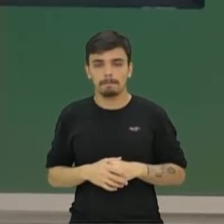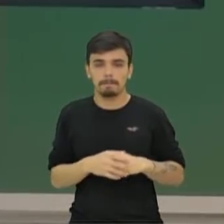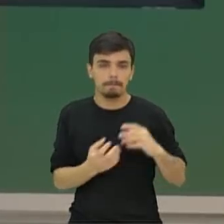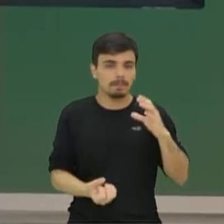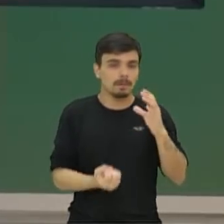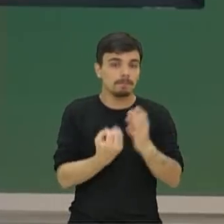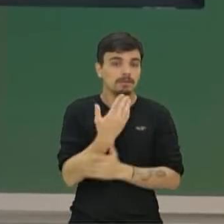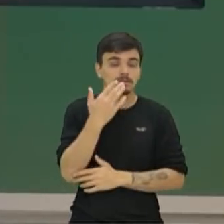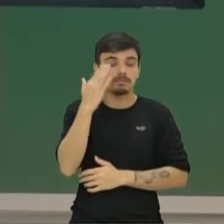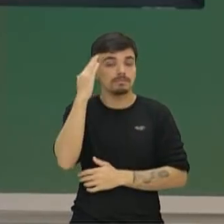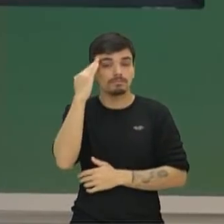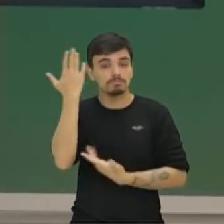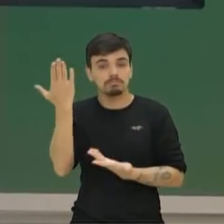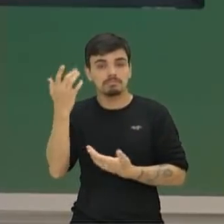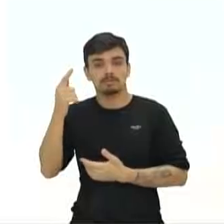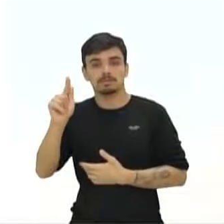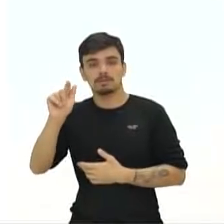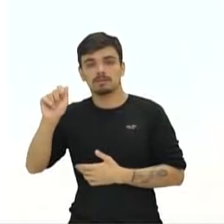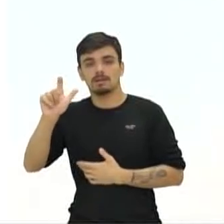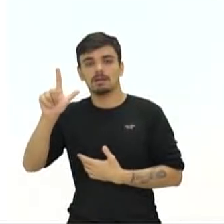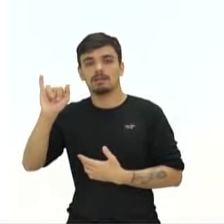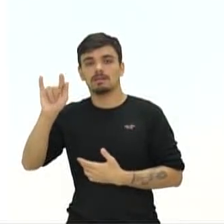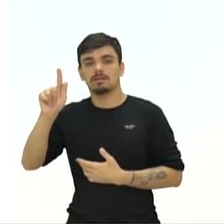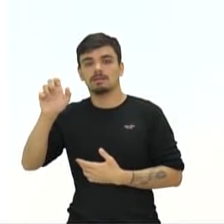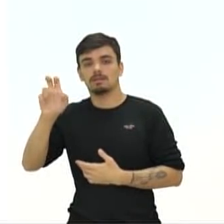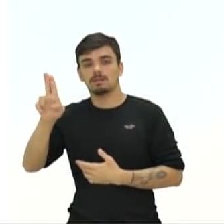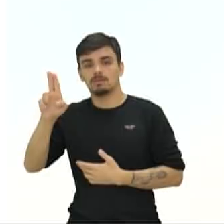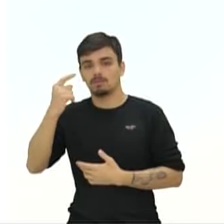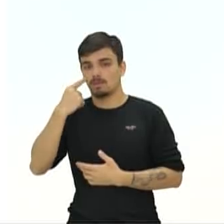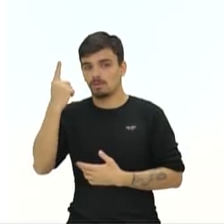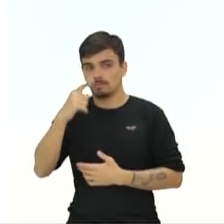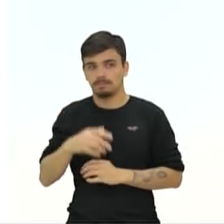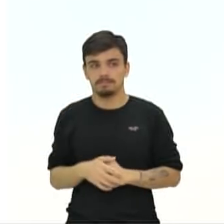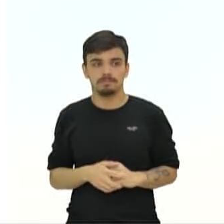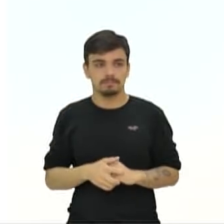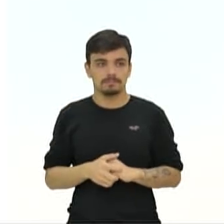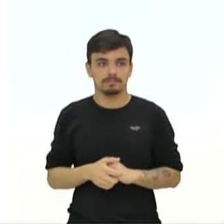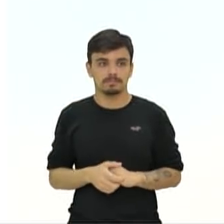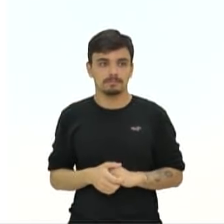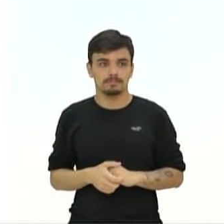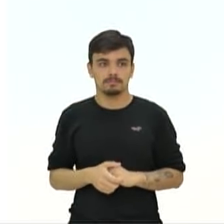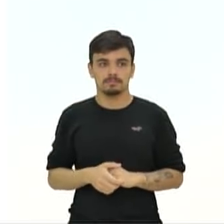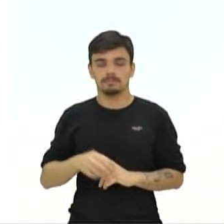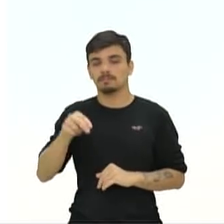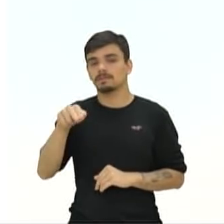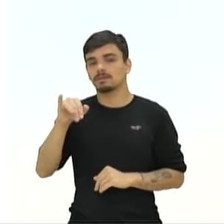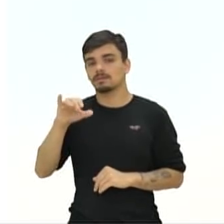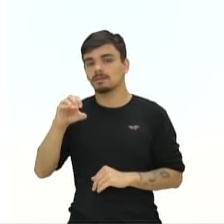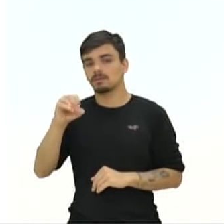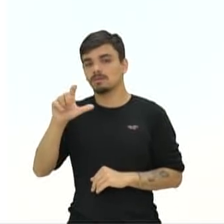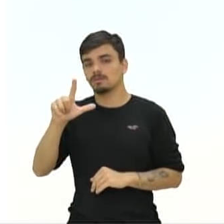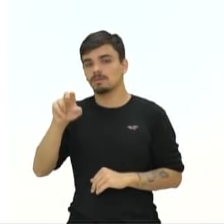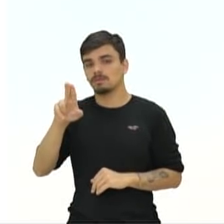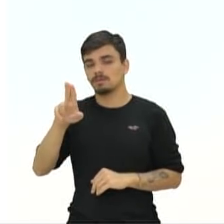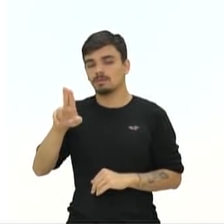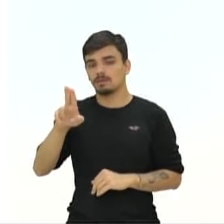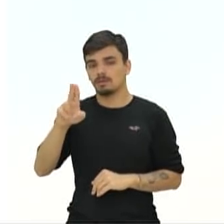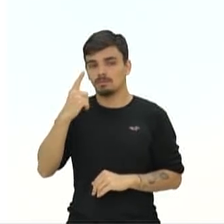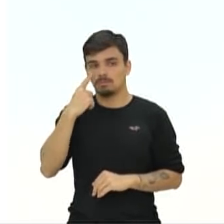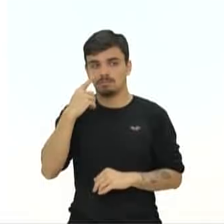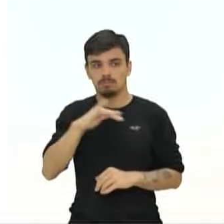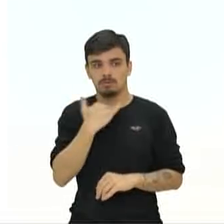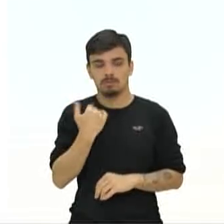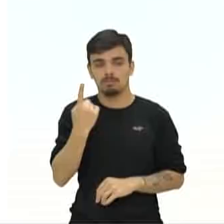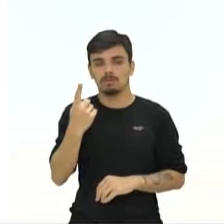aparecer? Galileu Galilei. Bem depois, olha lá, a professora vai mostrar para vocês, ó. Nicolau Copérnico morreu em